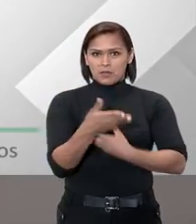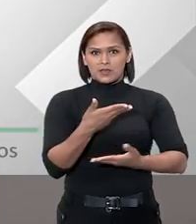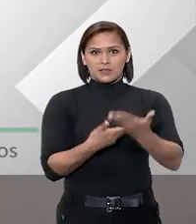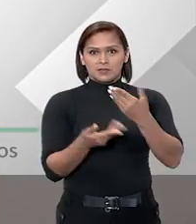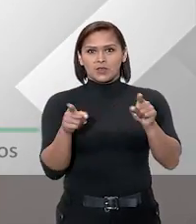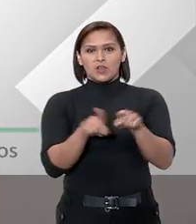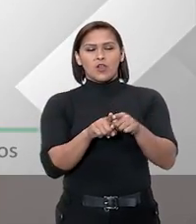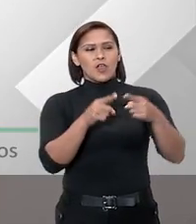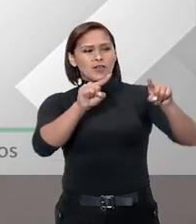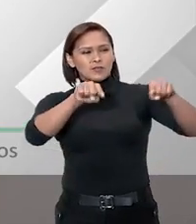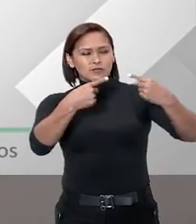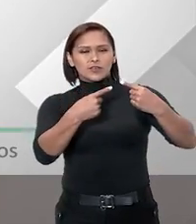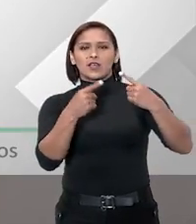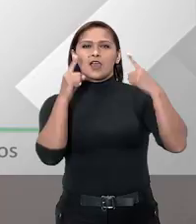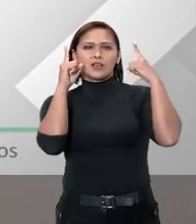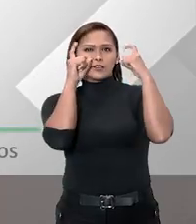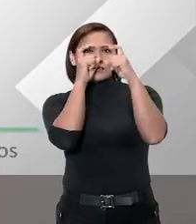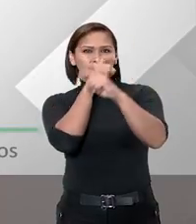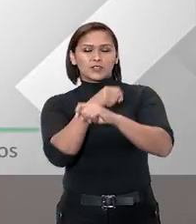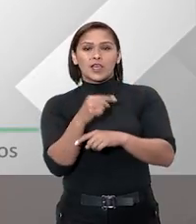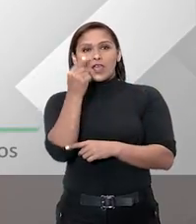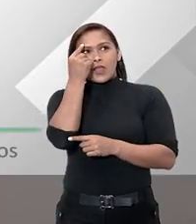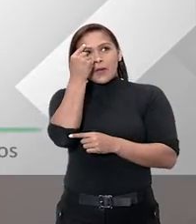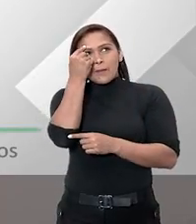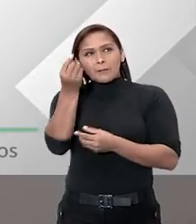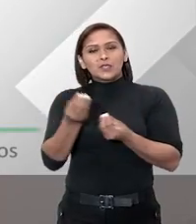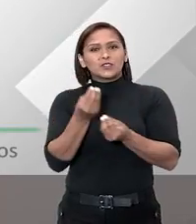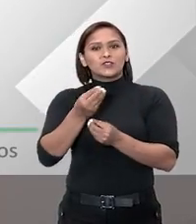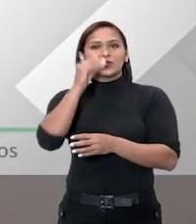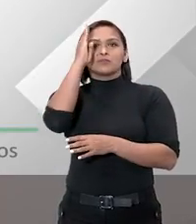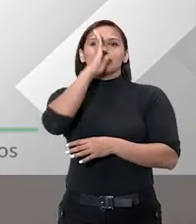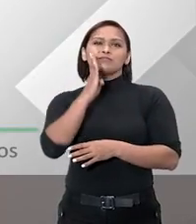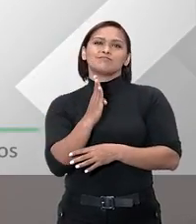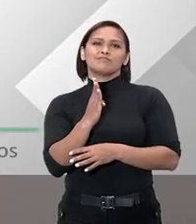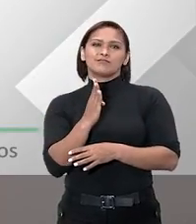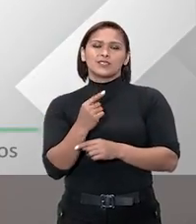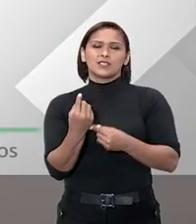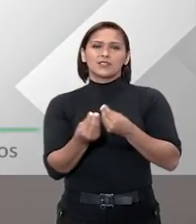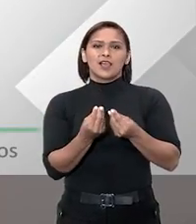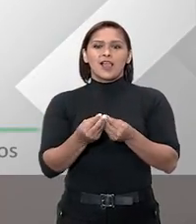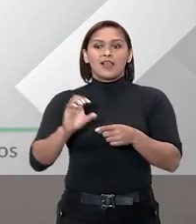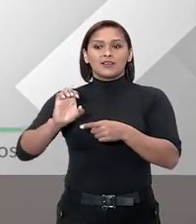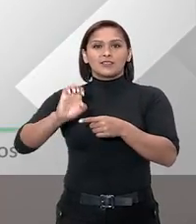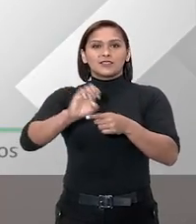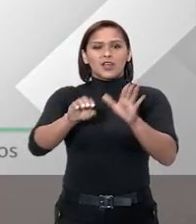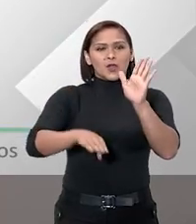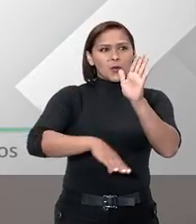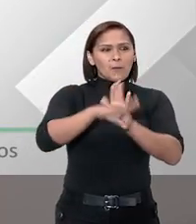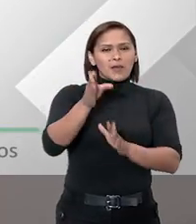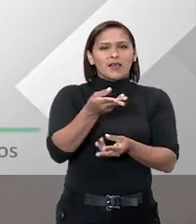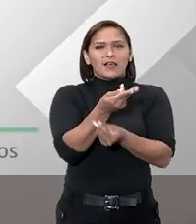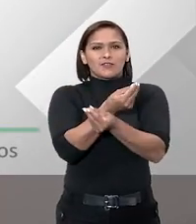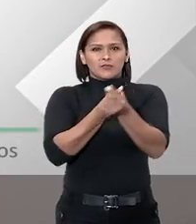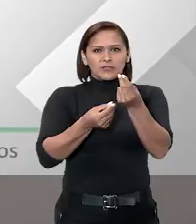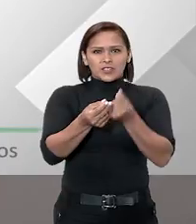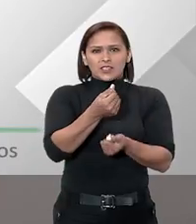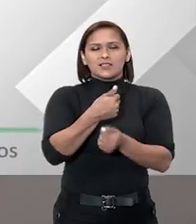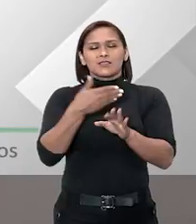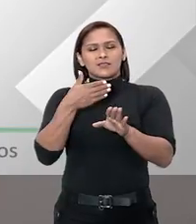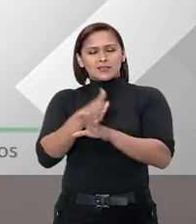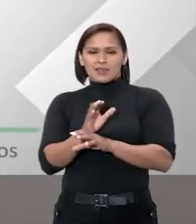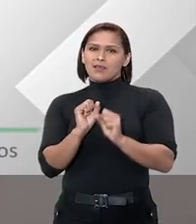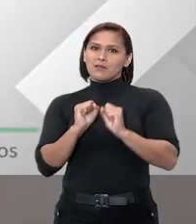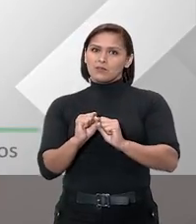nós enfrentamos dificuldades. Eu penso isso no Brasil todo. Aqueles estados com mais condições